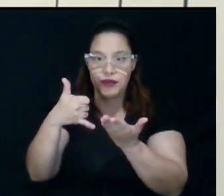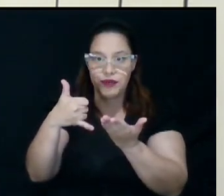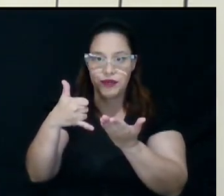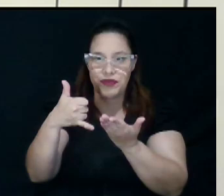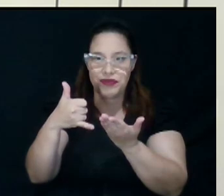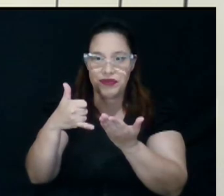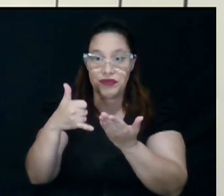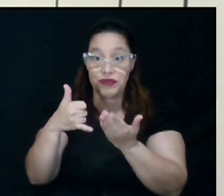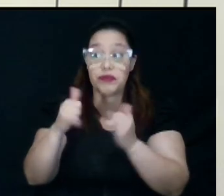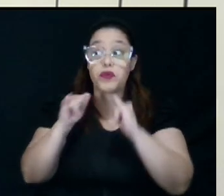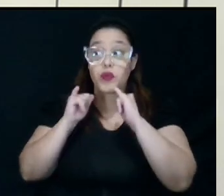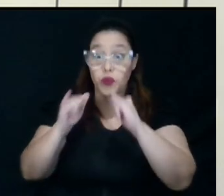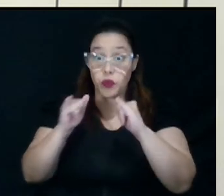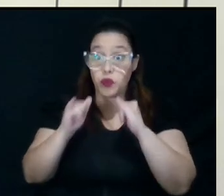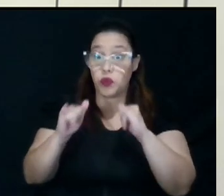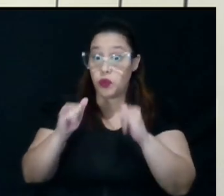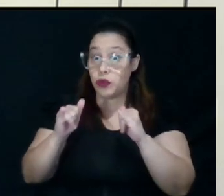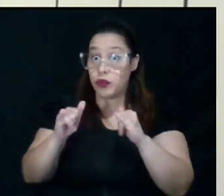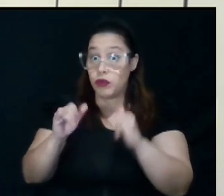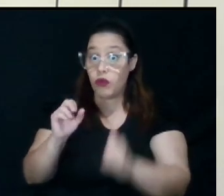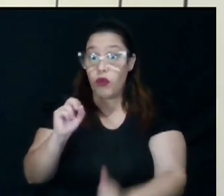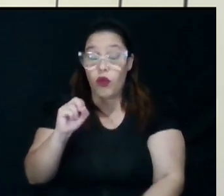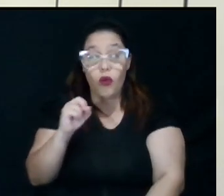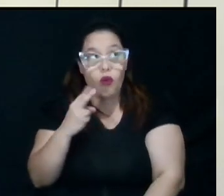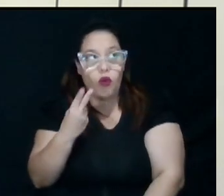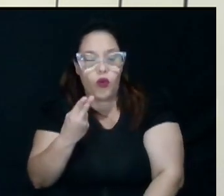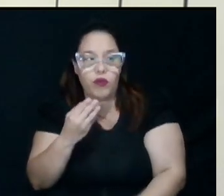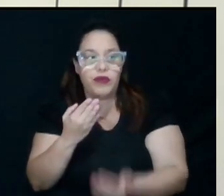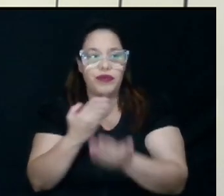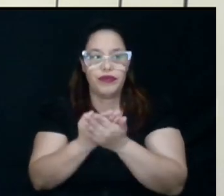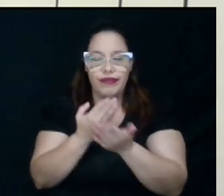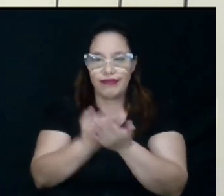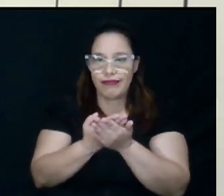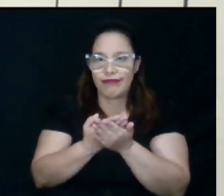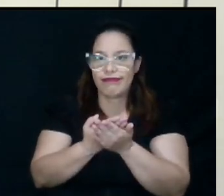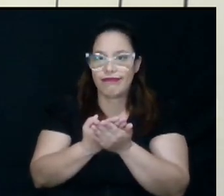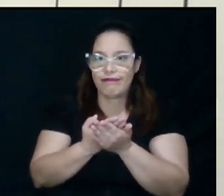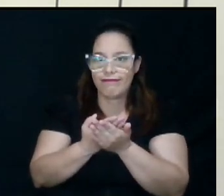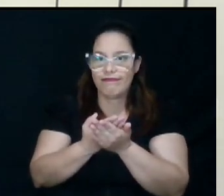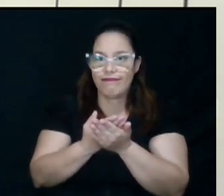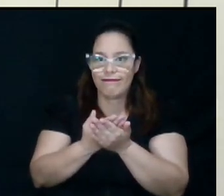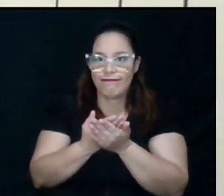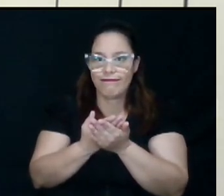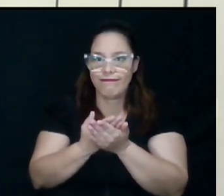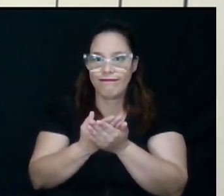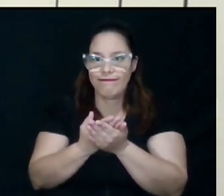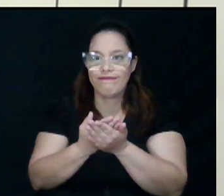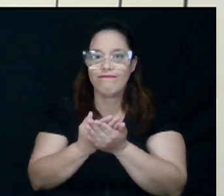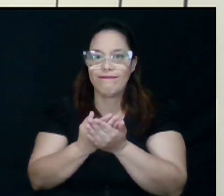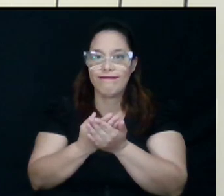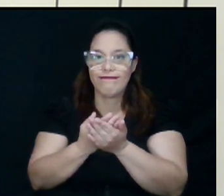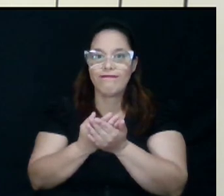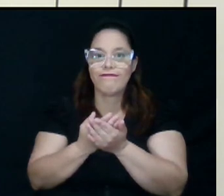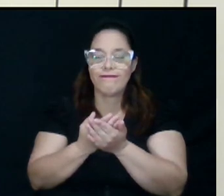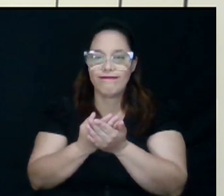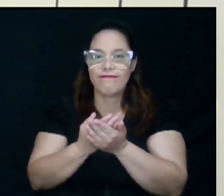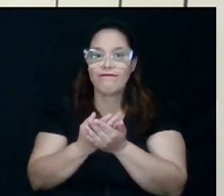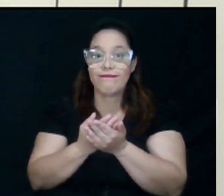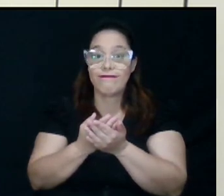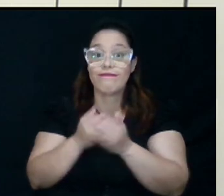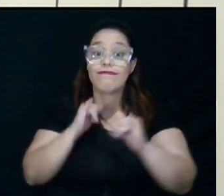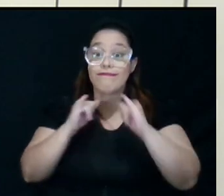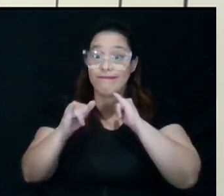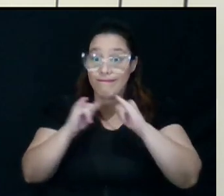professor ou estudante de graduação. É um vestibular sem segredo aí para discutir sobre este vestibular que a gente sabe que é